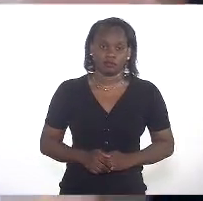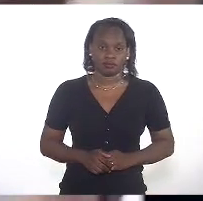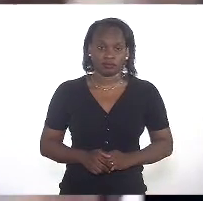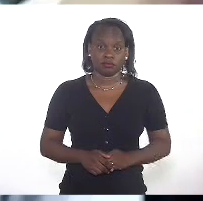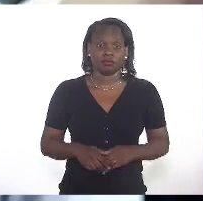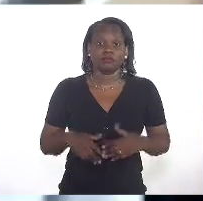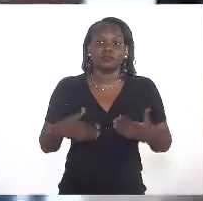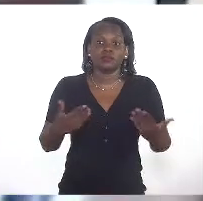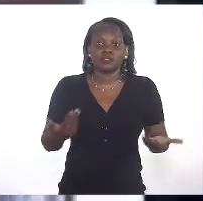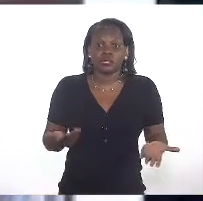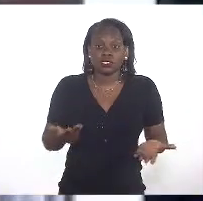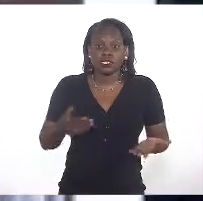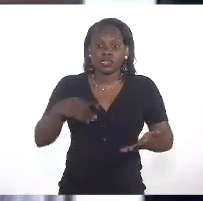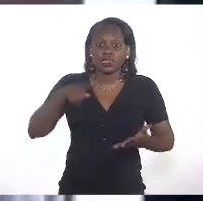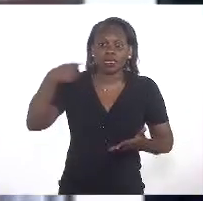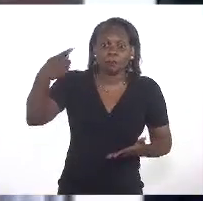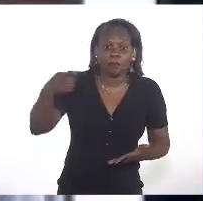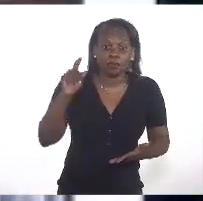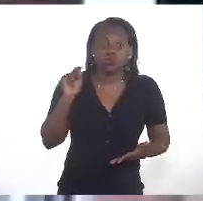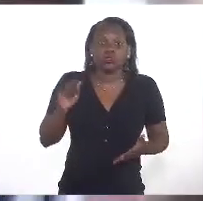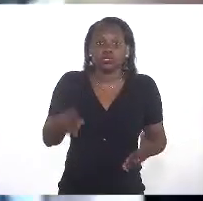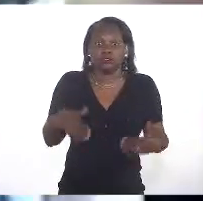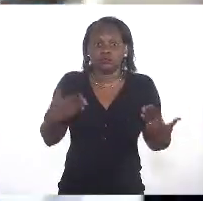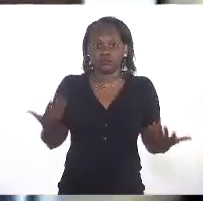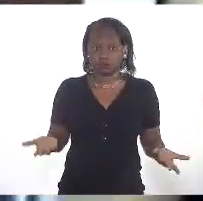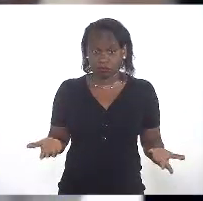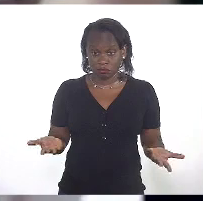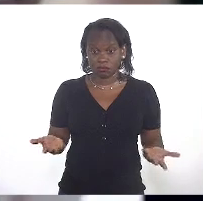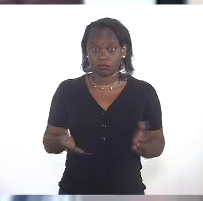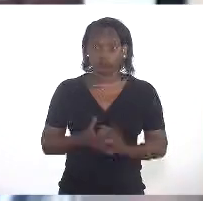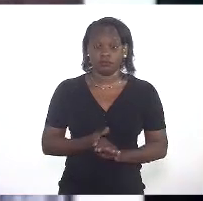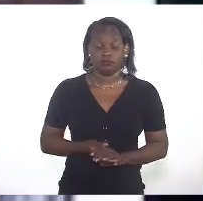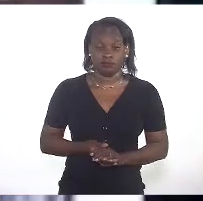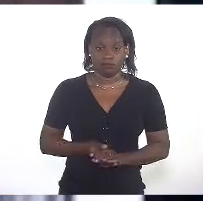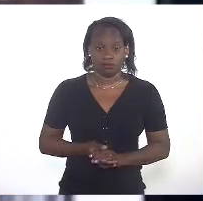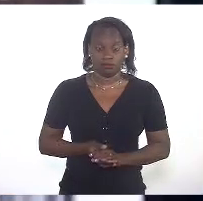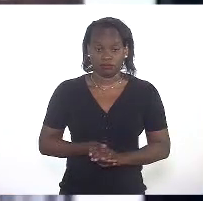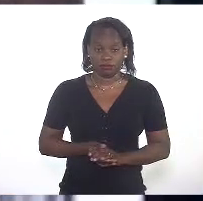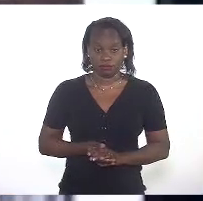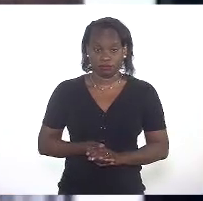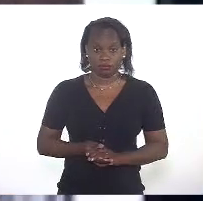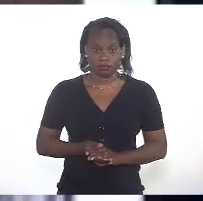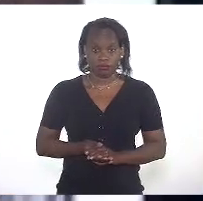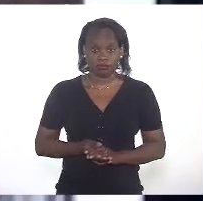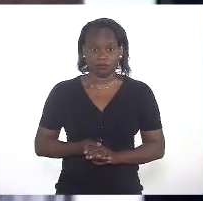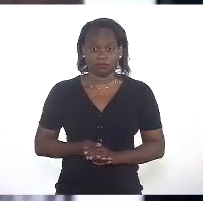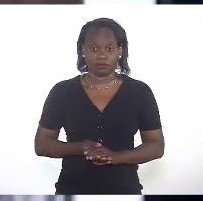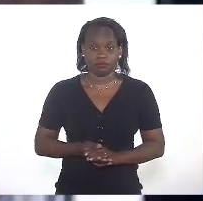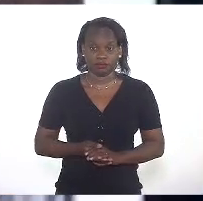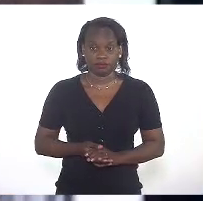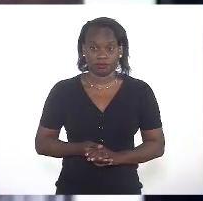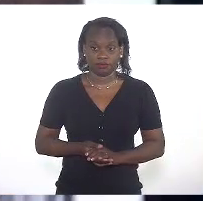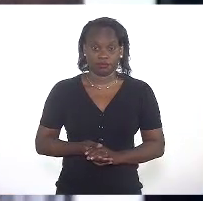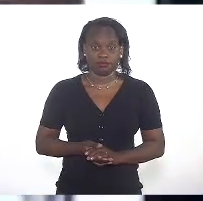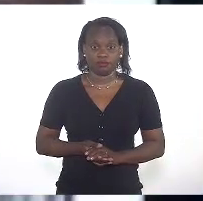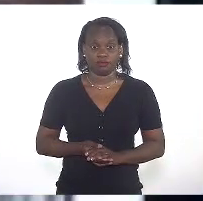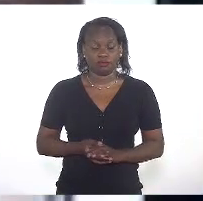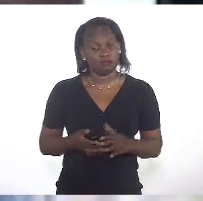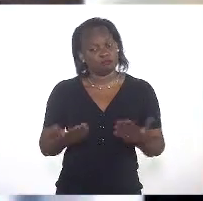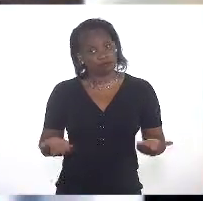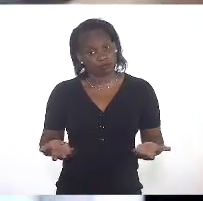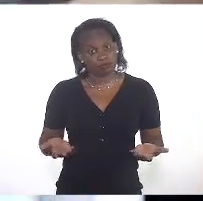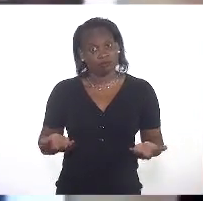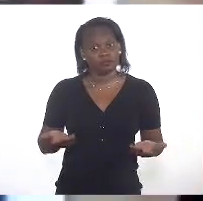E o que é que vai sair exatamente disto, desse novo processo civilizatório? Isso aí